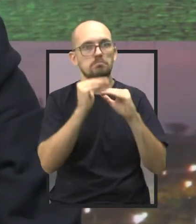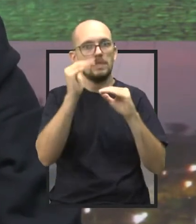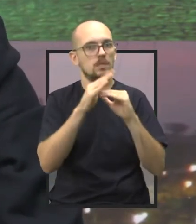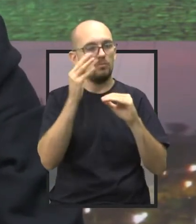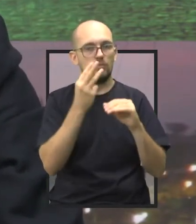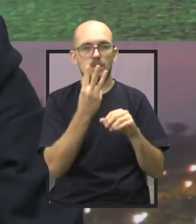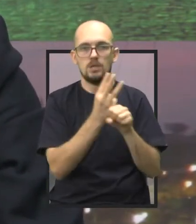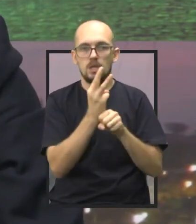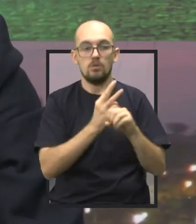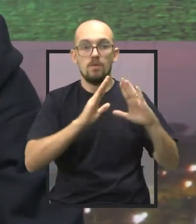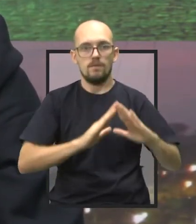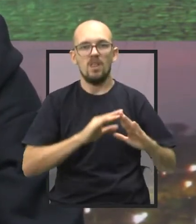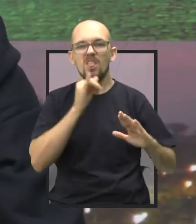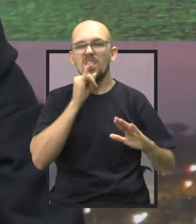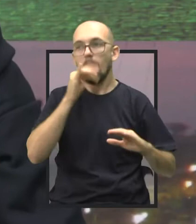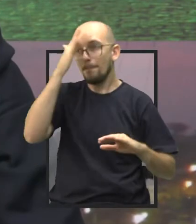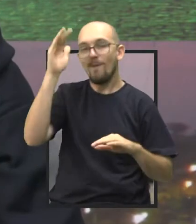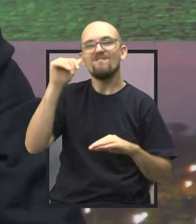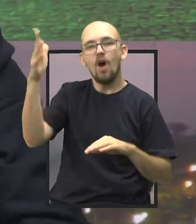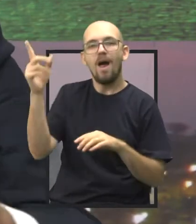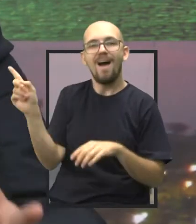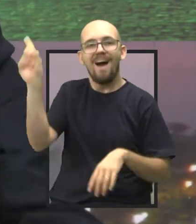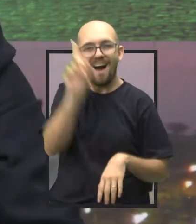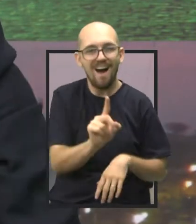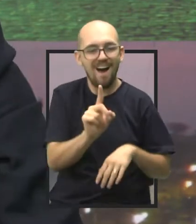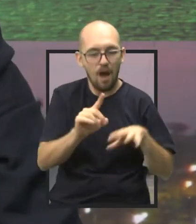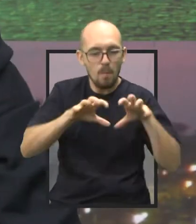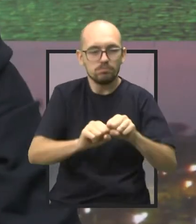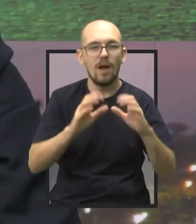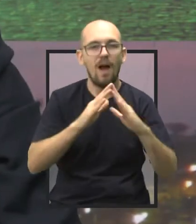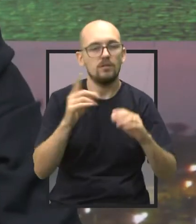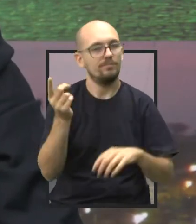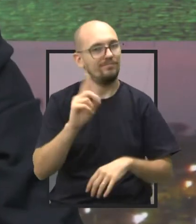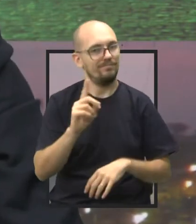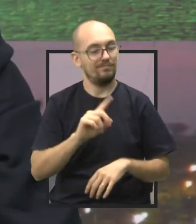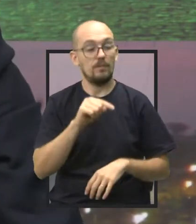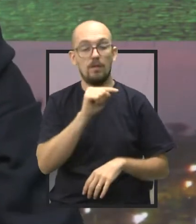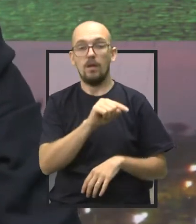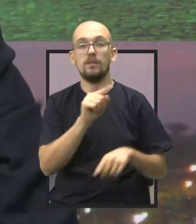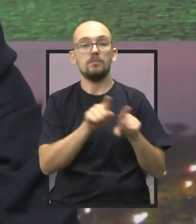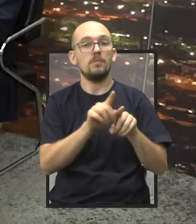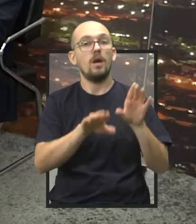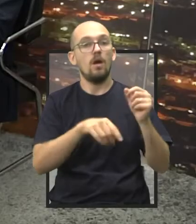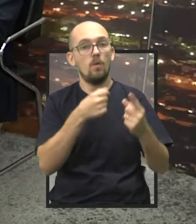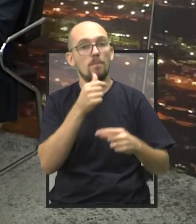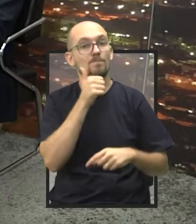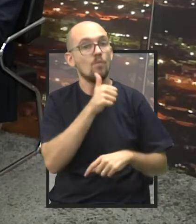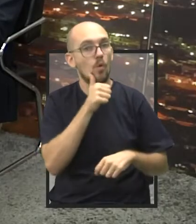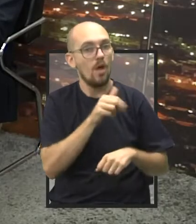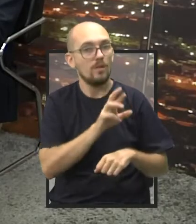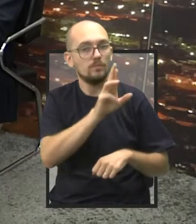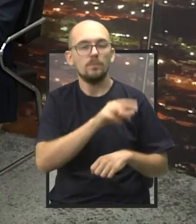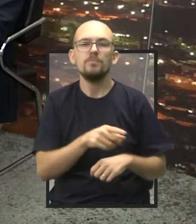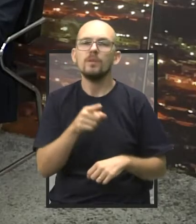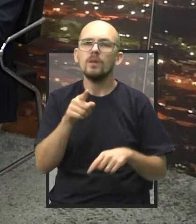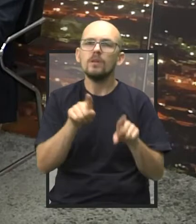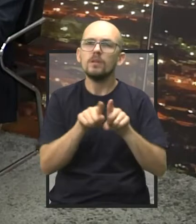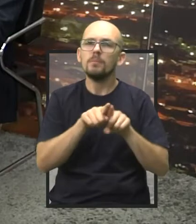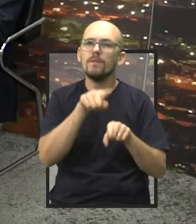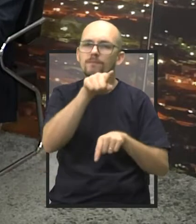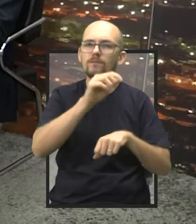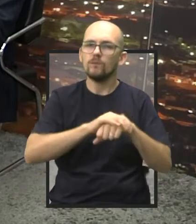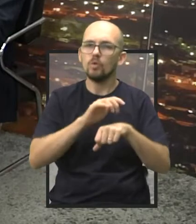conselho. A mulher que é responsável pelo lar, né? Inclusive, teve uma cláusula que vocês,